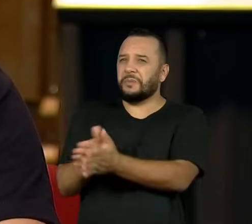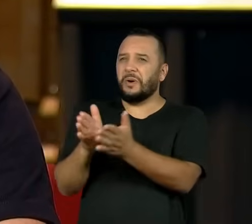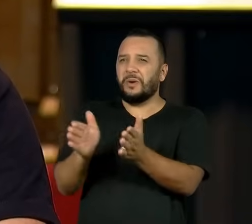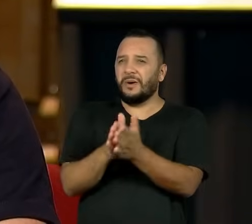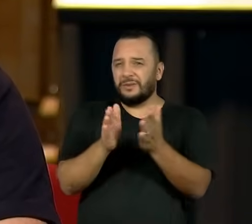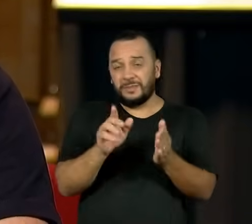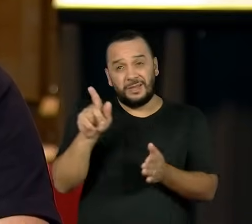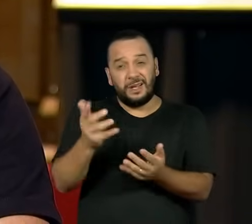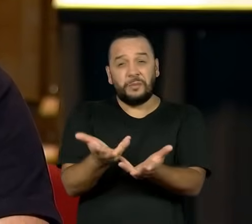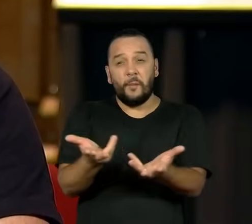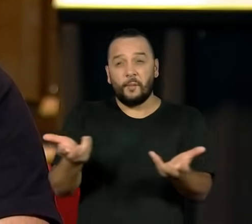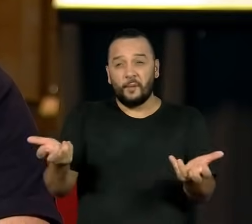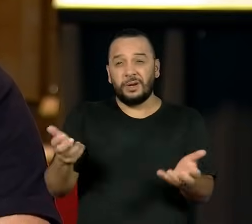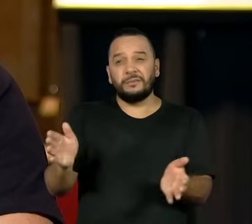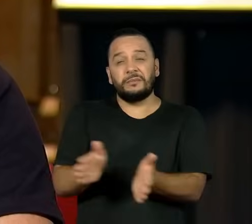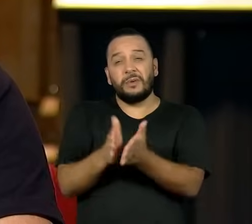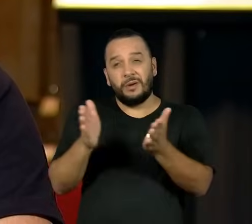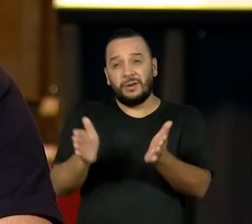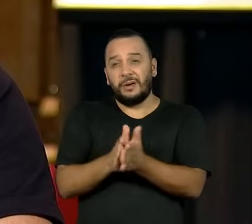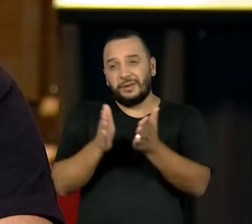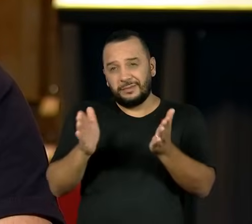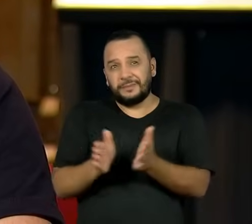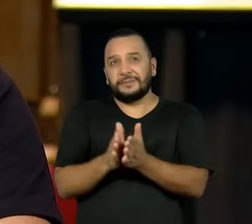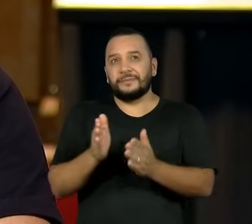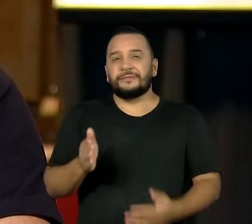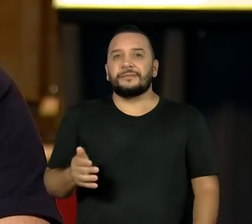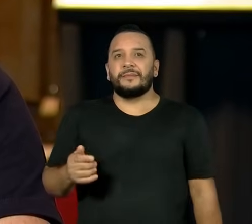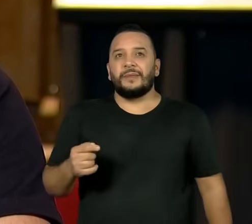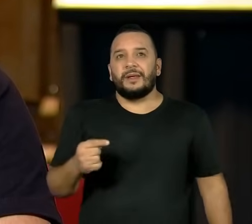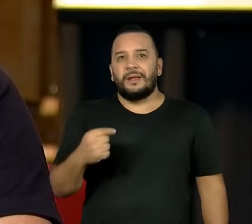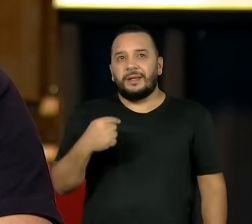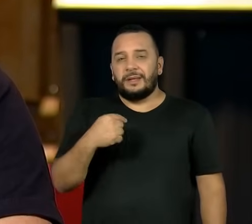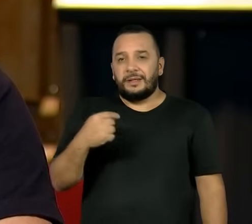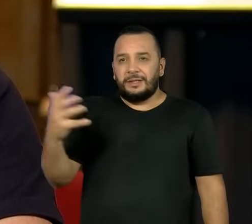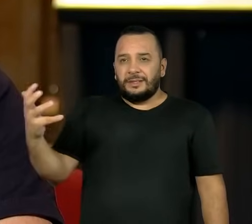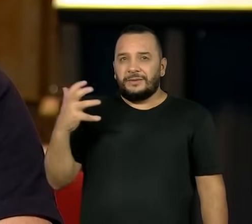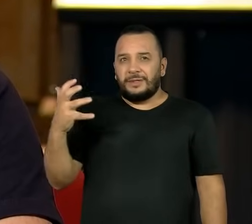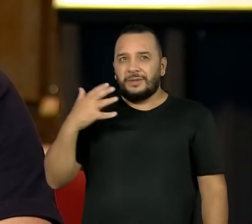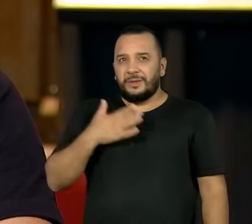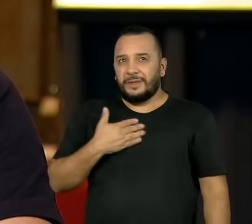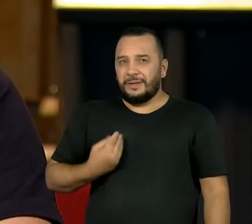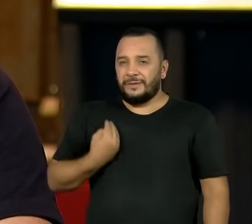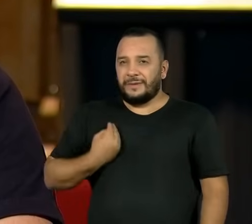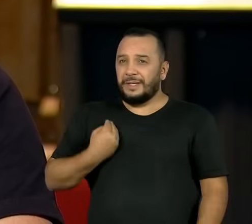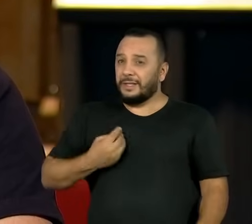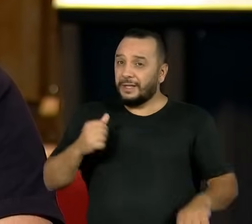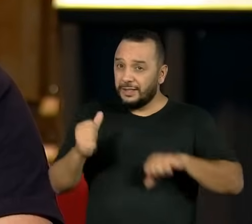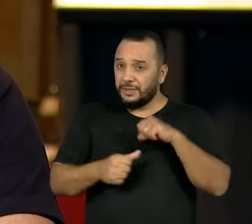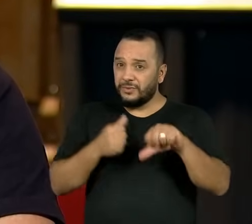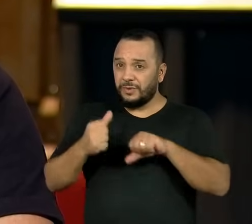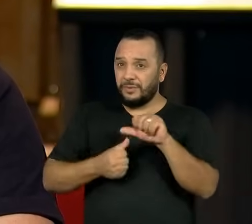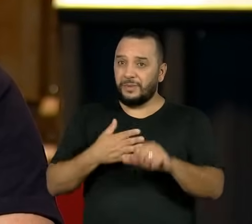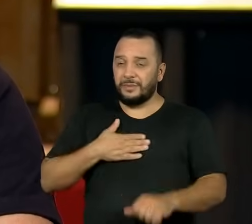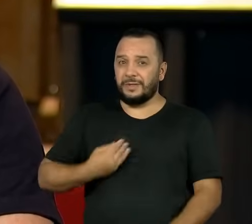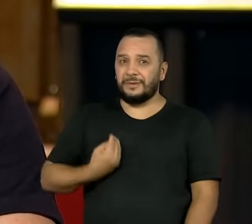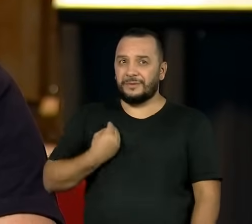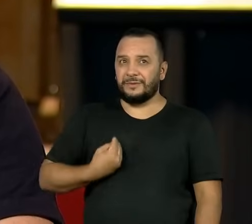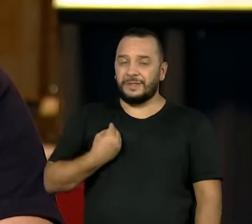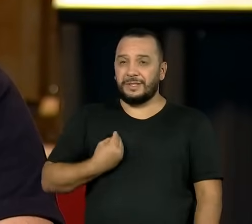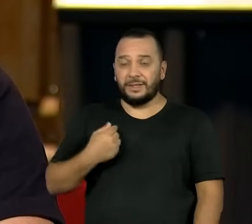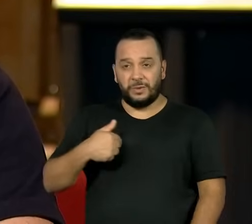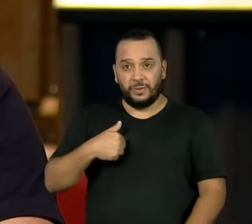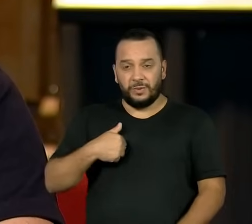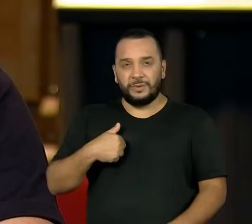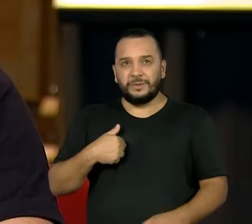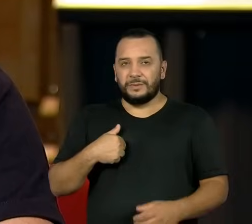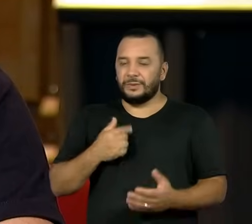muito pobre. Isso eu diria, me transformou de uma forma que hoje em dia eu estar estudando a